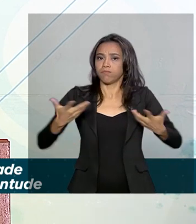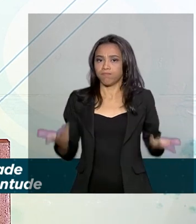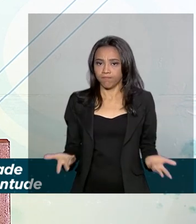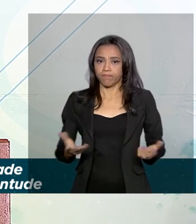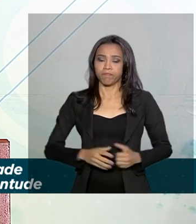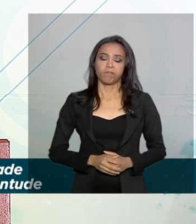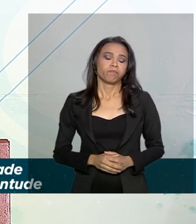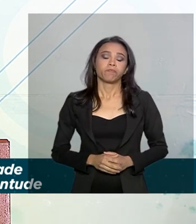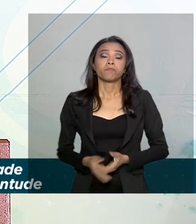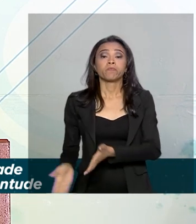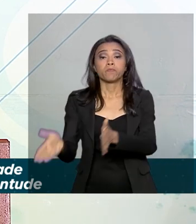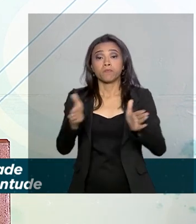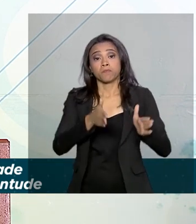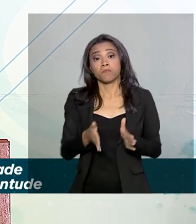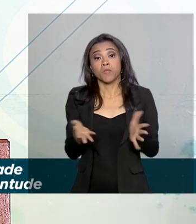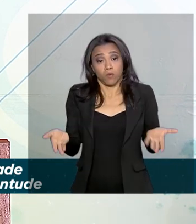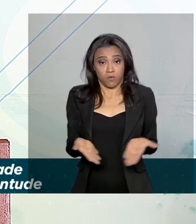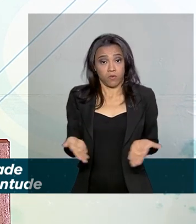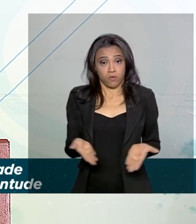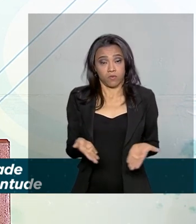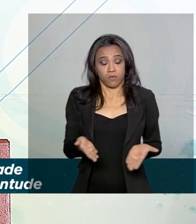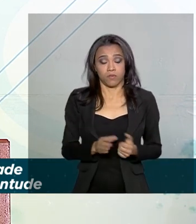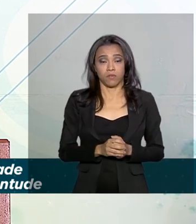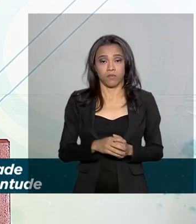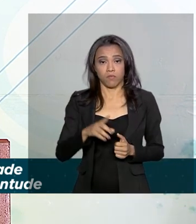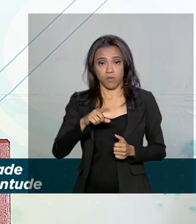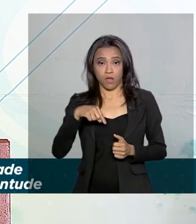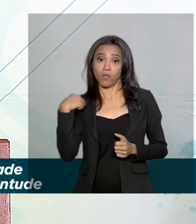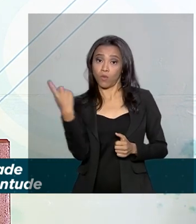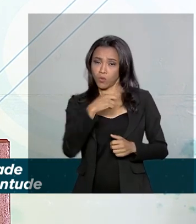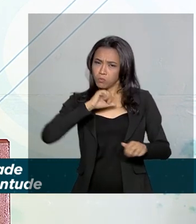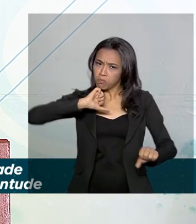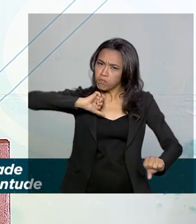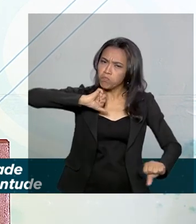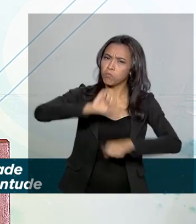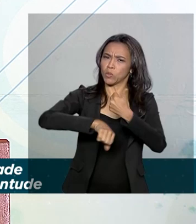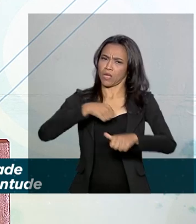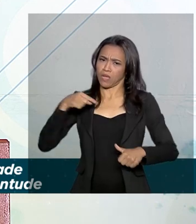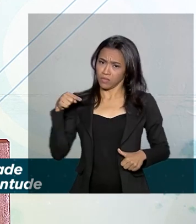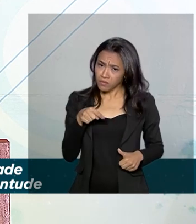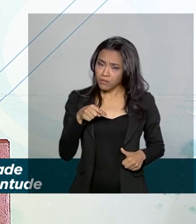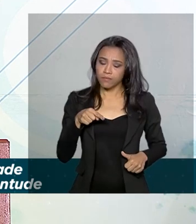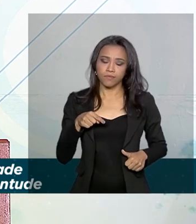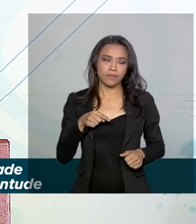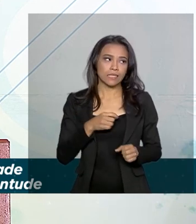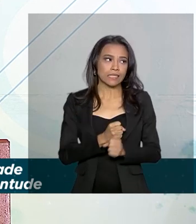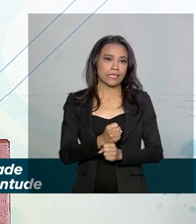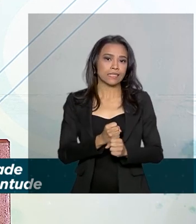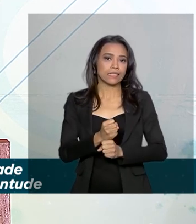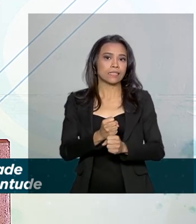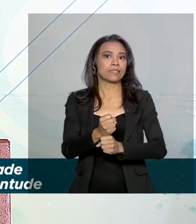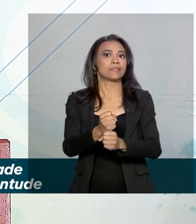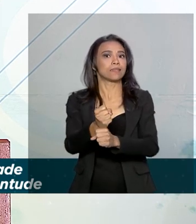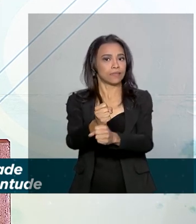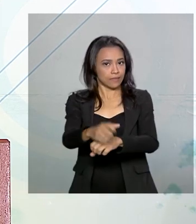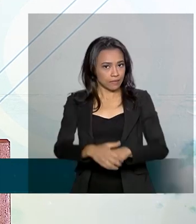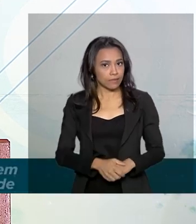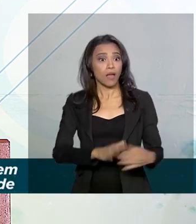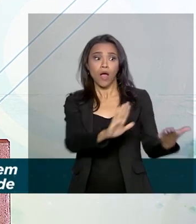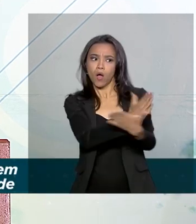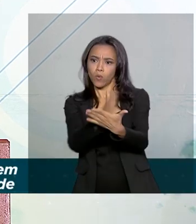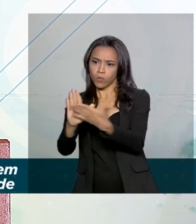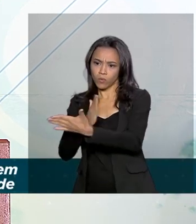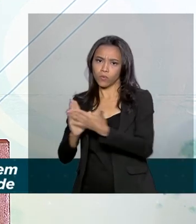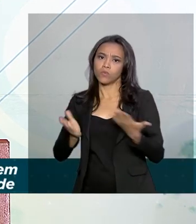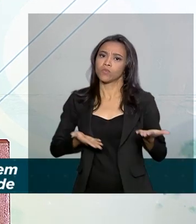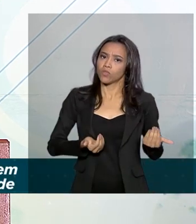E hoje em dia, para nós mudarmos isso, leva tempo. Alguns garotos, alguns jovens